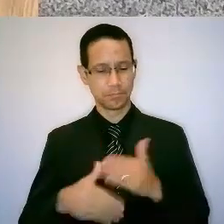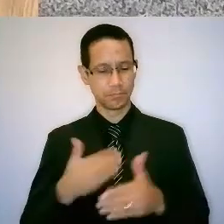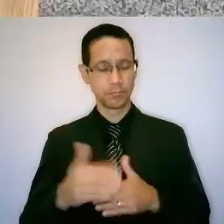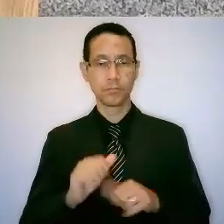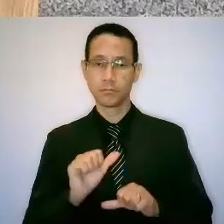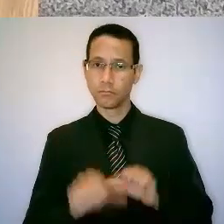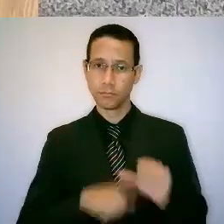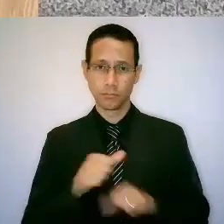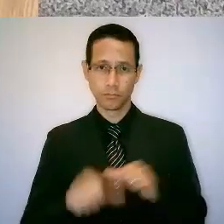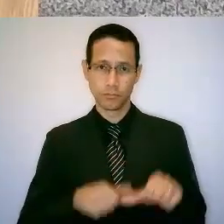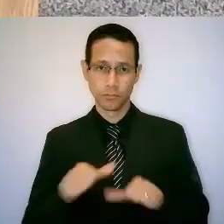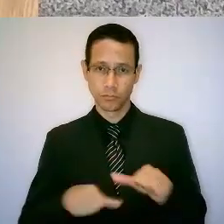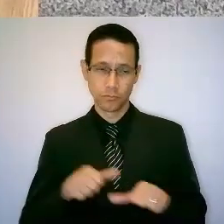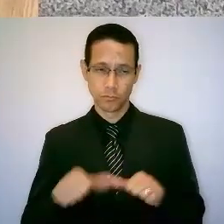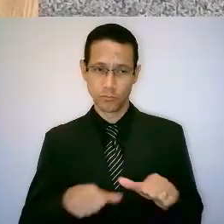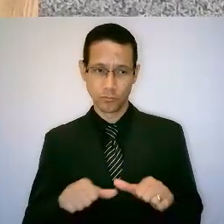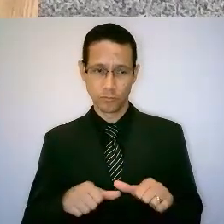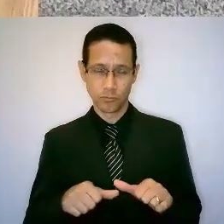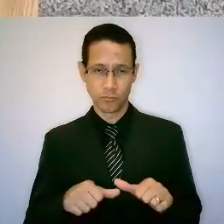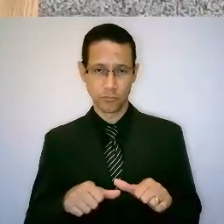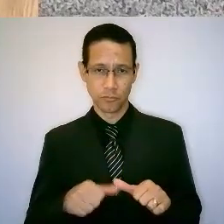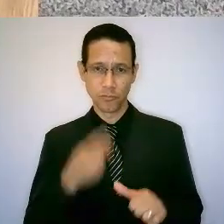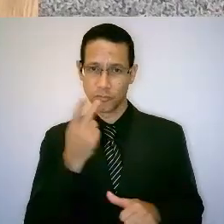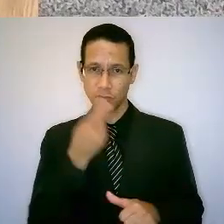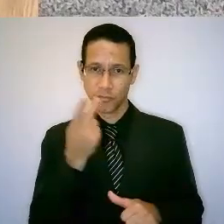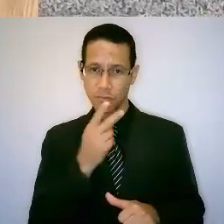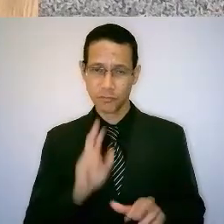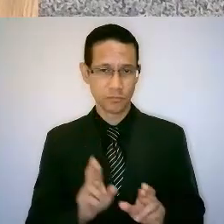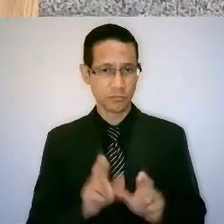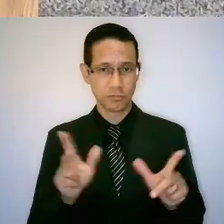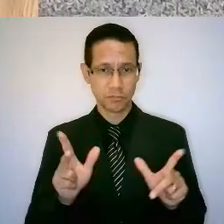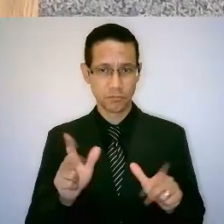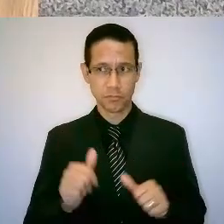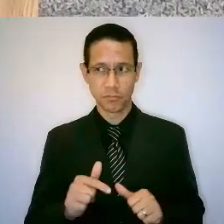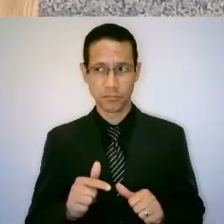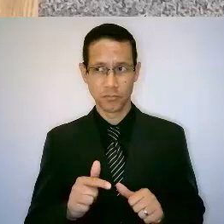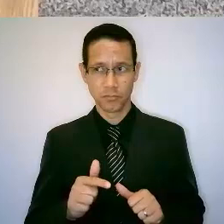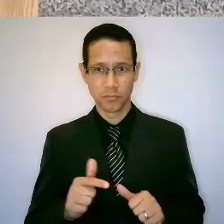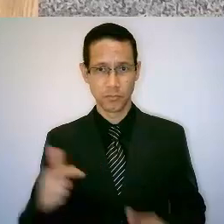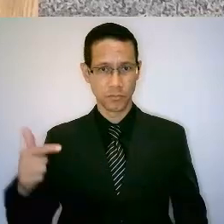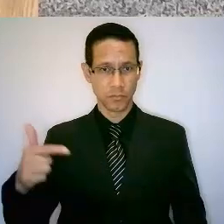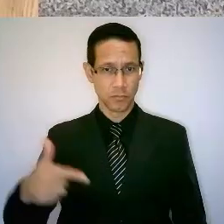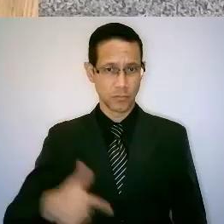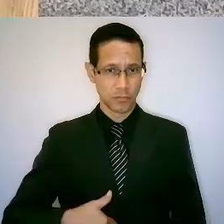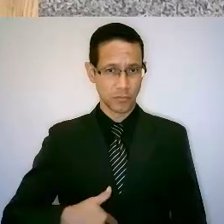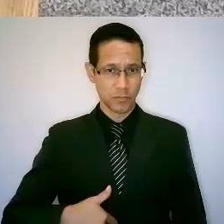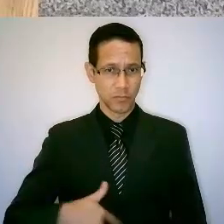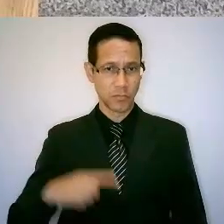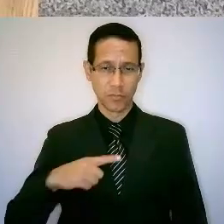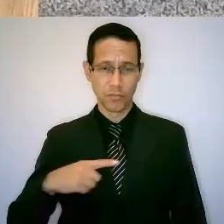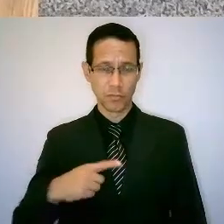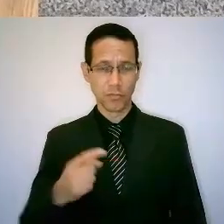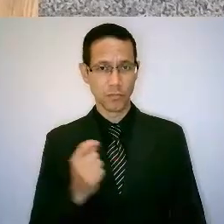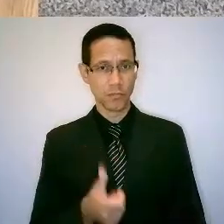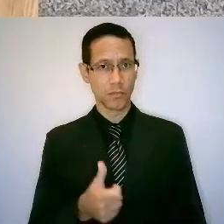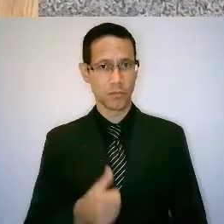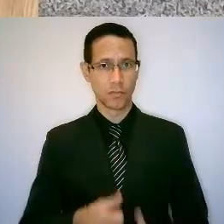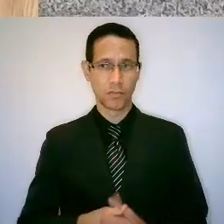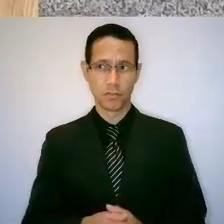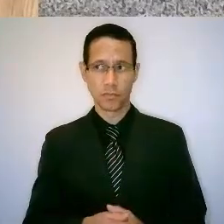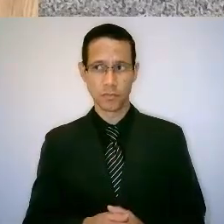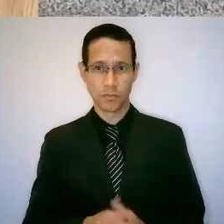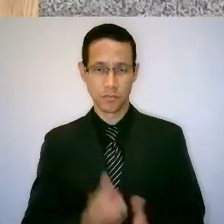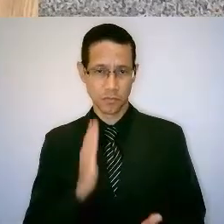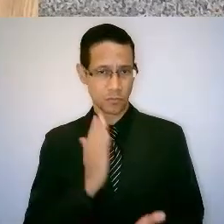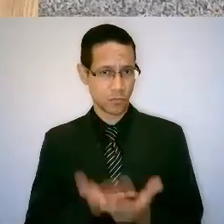o teor do depoimento e diz que a arma foi encostada no seu abdômen é essa a única convicção